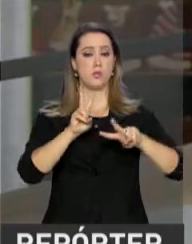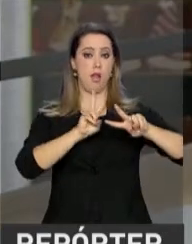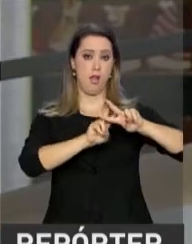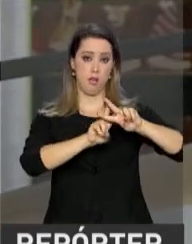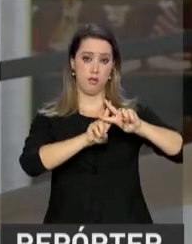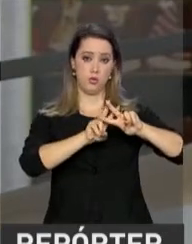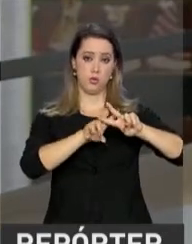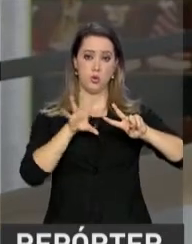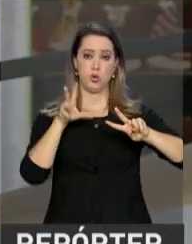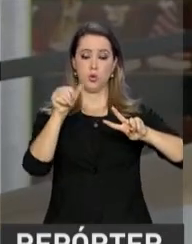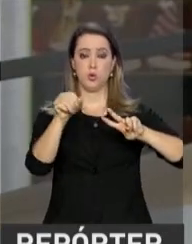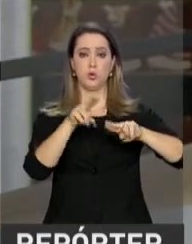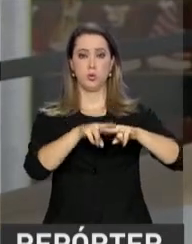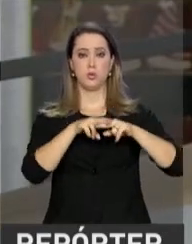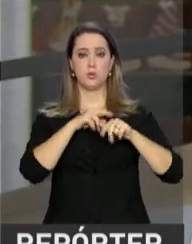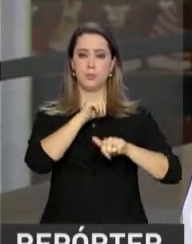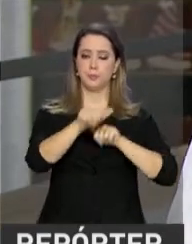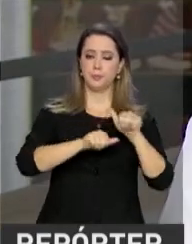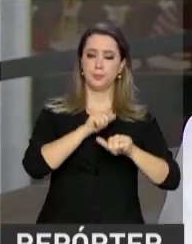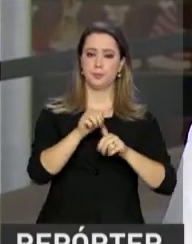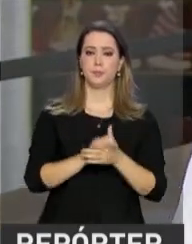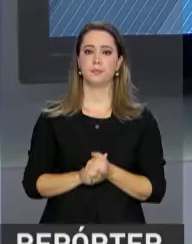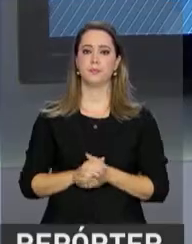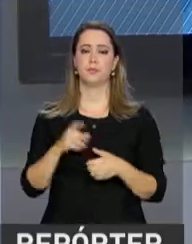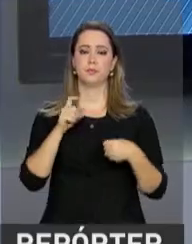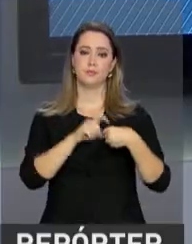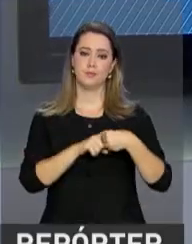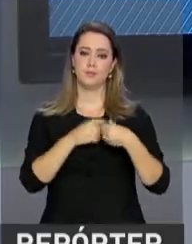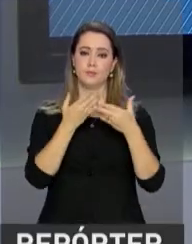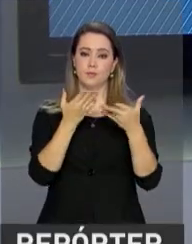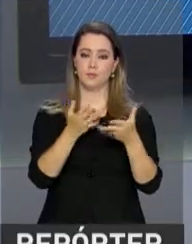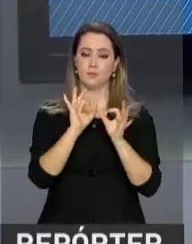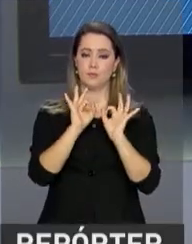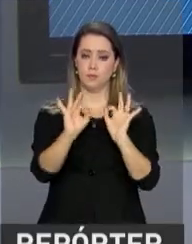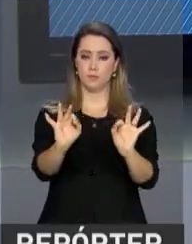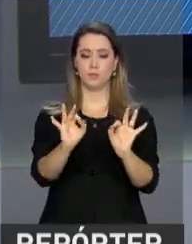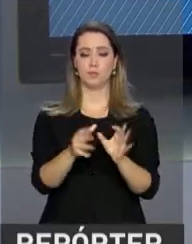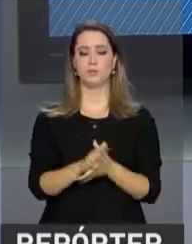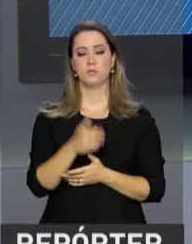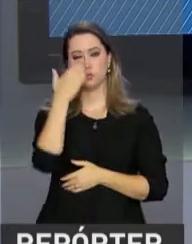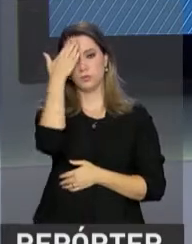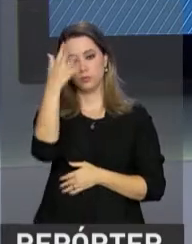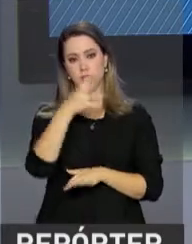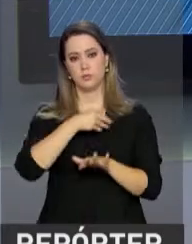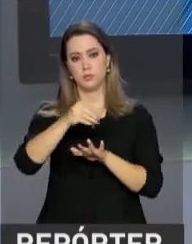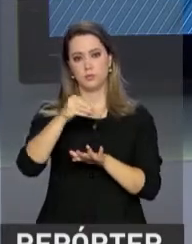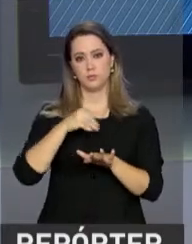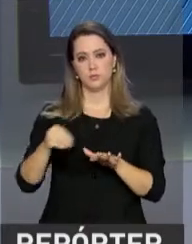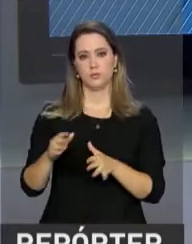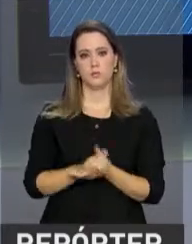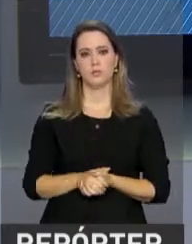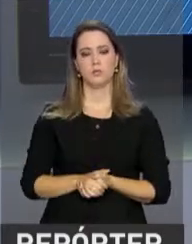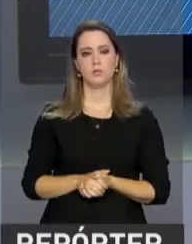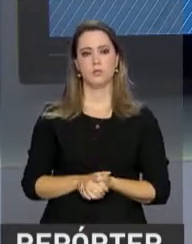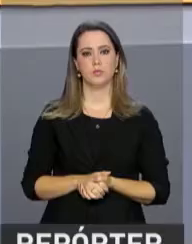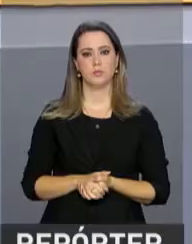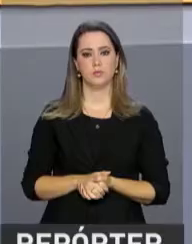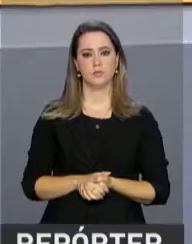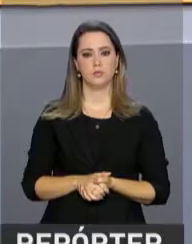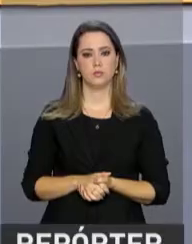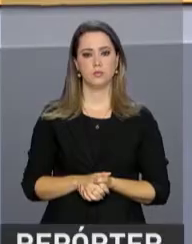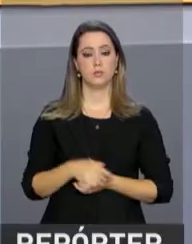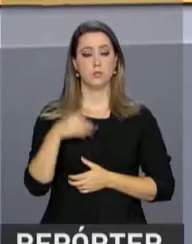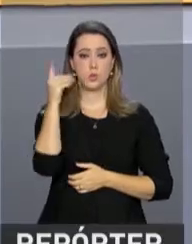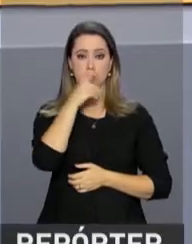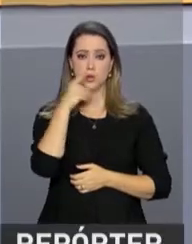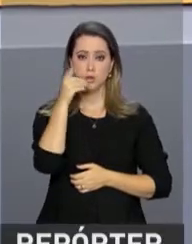todos pela reforma o voto com você roberto está certo pablo obrigado pelas informações direto do palácio do planalto e